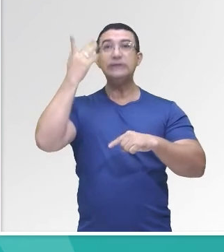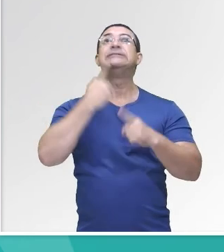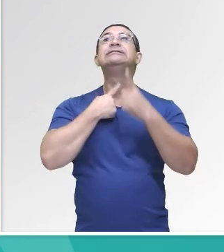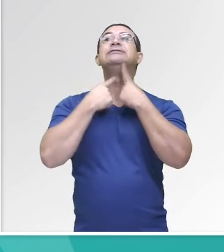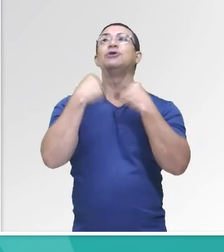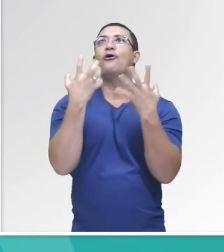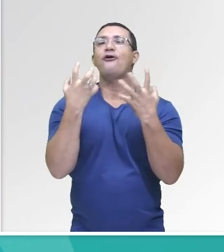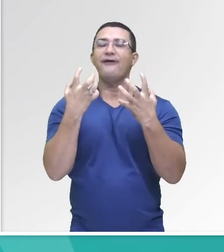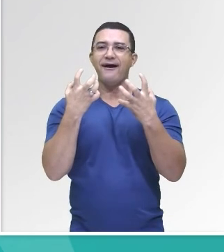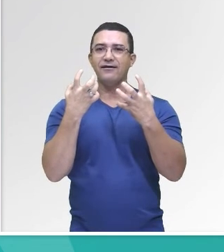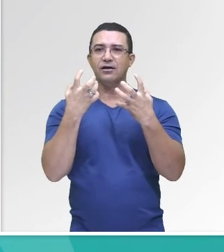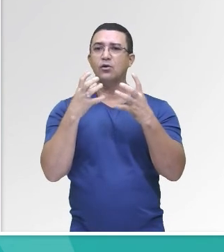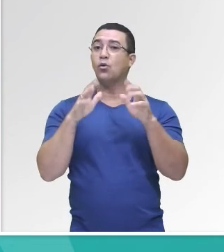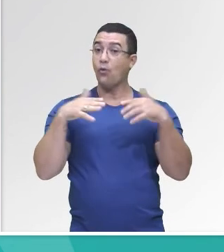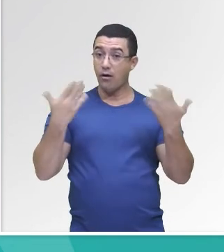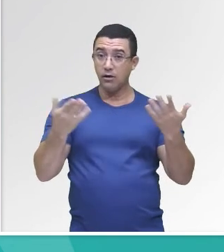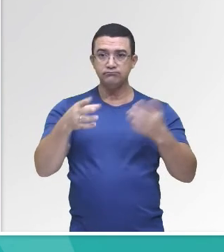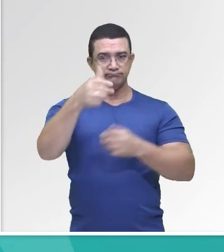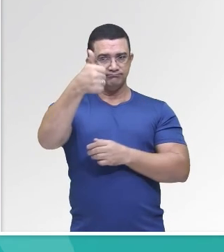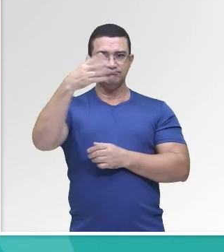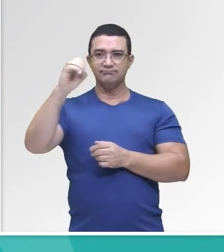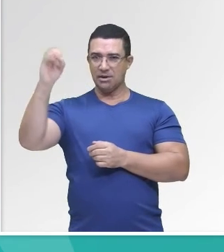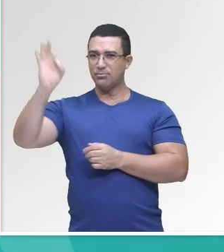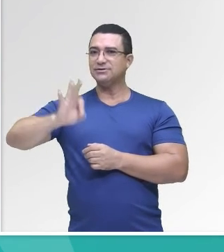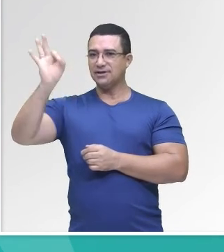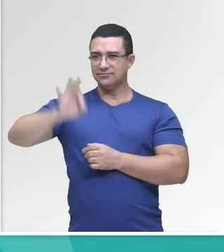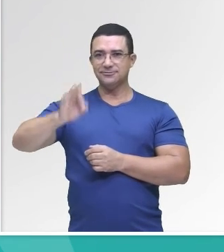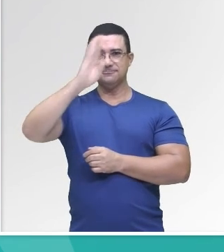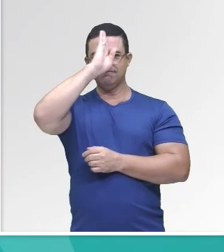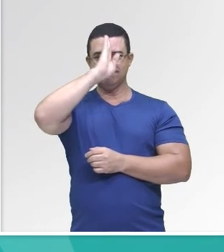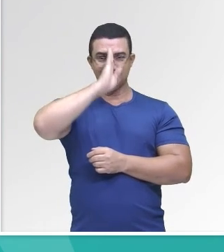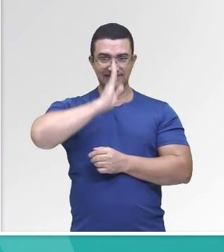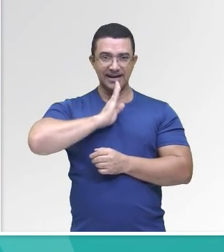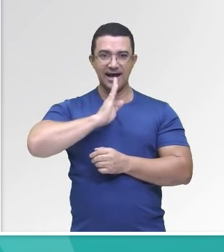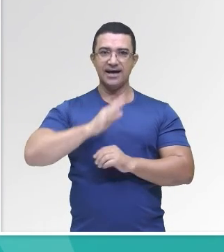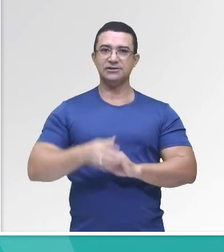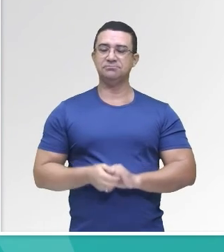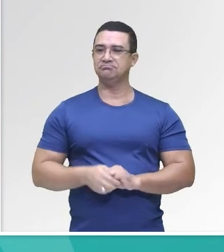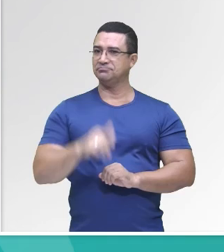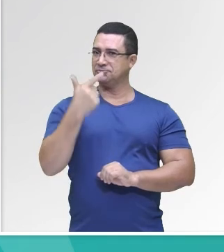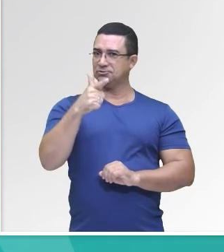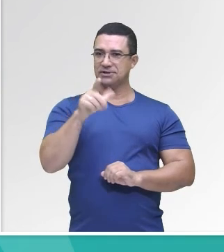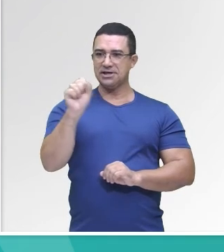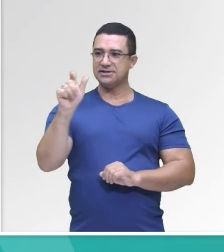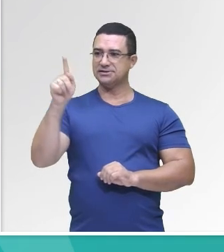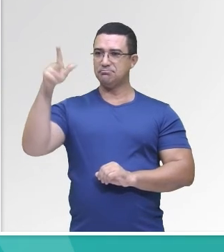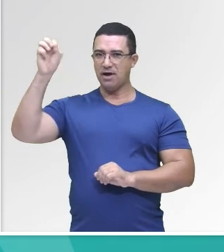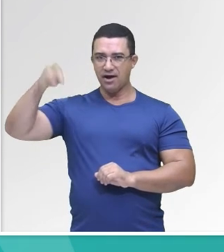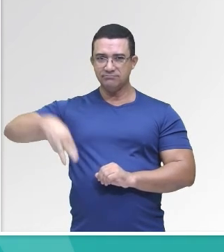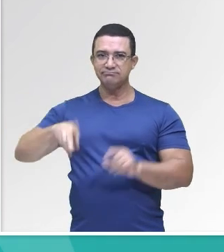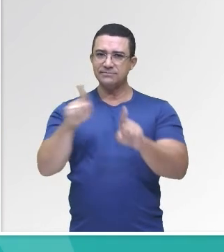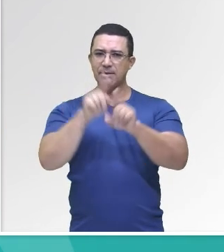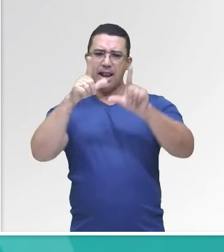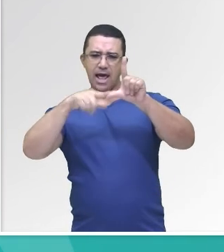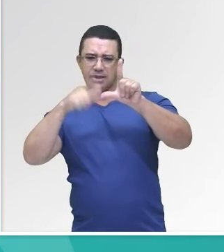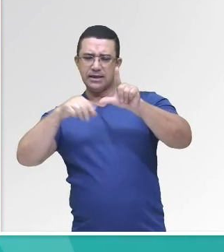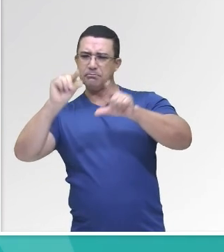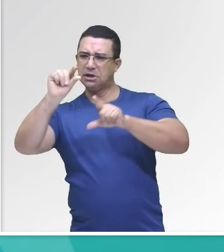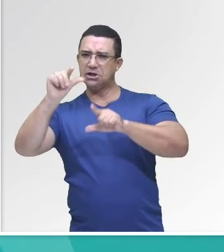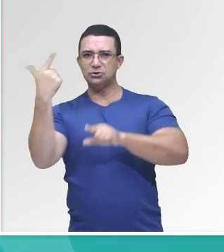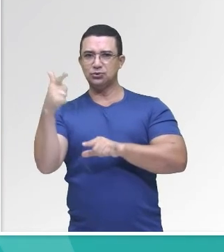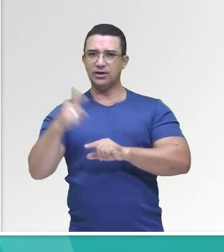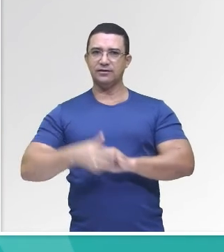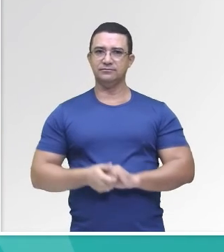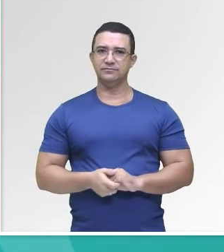consumidor? Ó, 100% grátis, sem spam em letra pequena. E aí ele te chama para o quê?